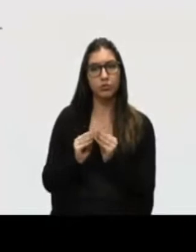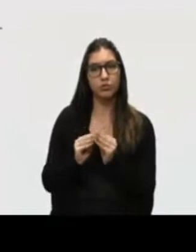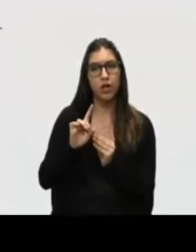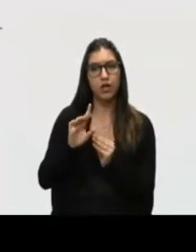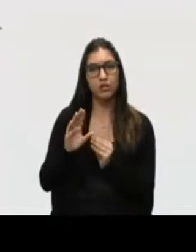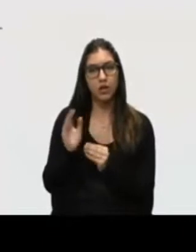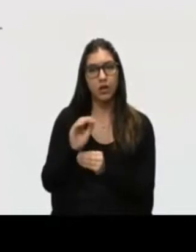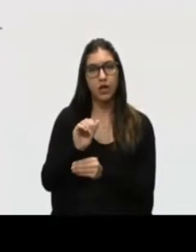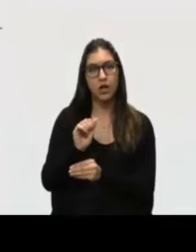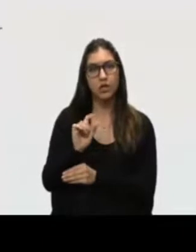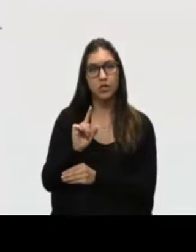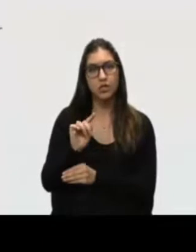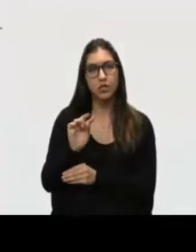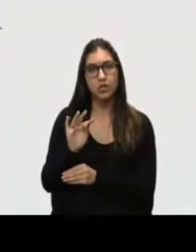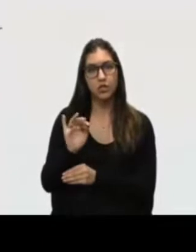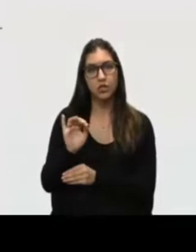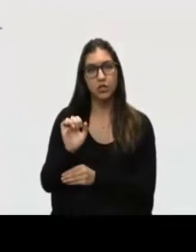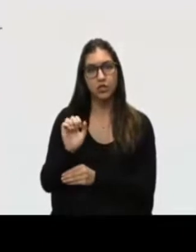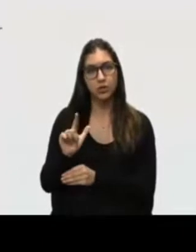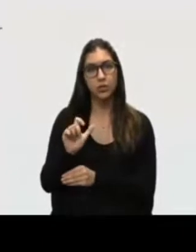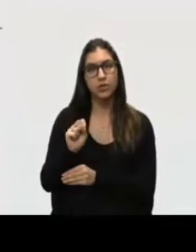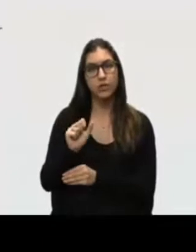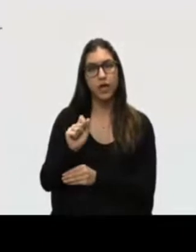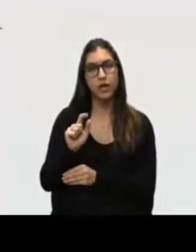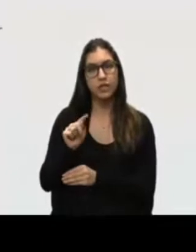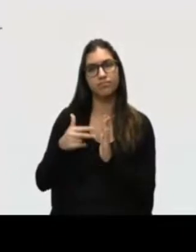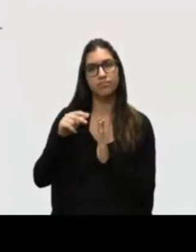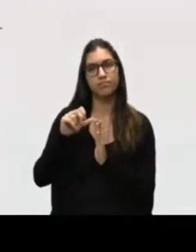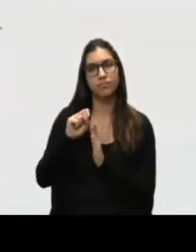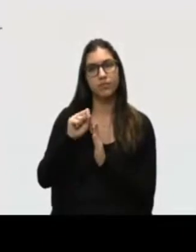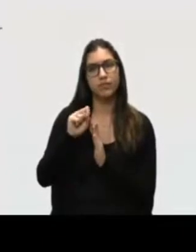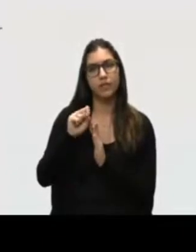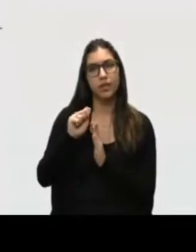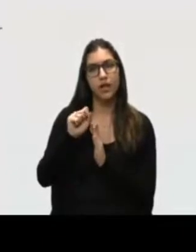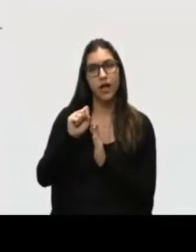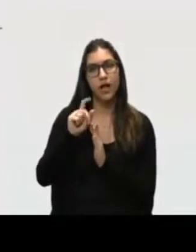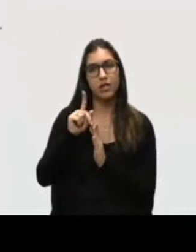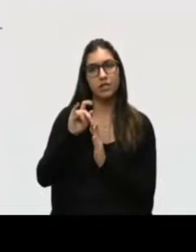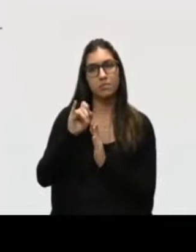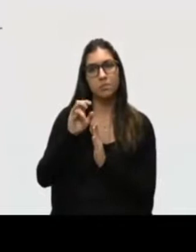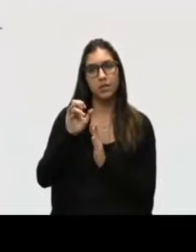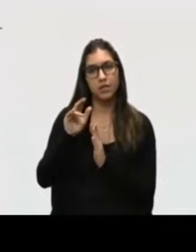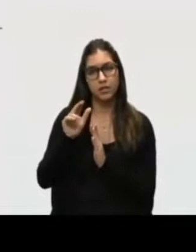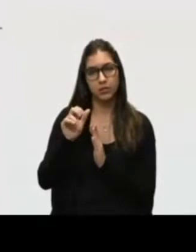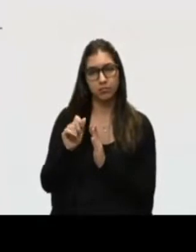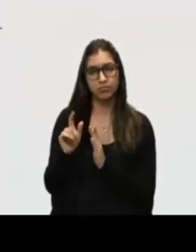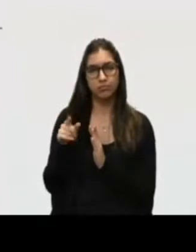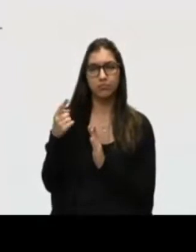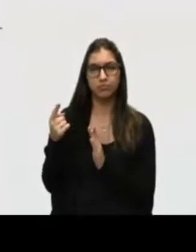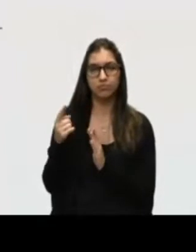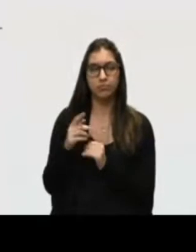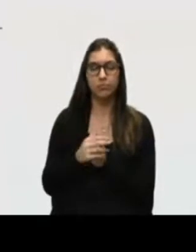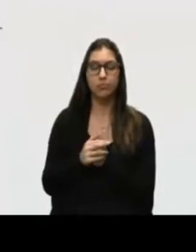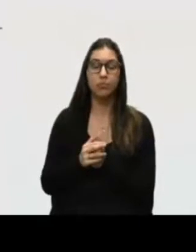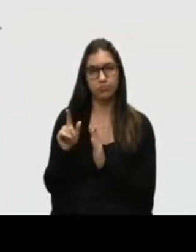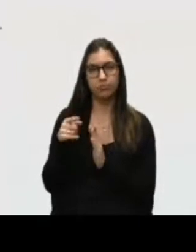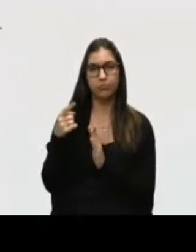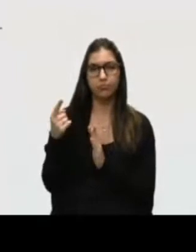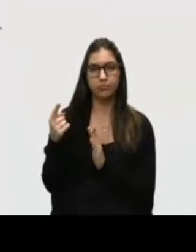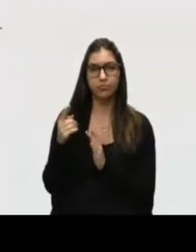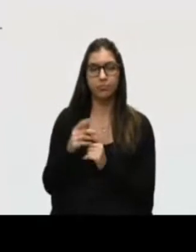acetil salicílico. O ácido acetil salicílico é a aspirina, usada como medicamento. Então, o ácido salicílico e